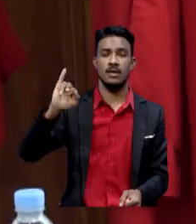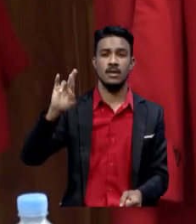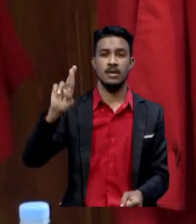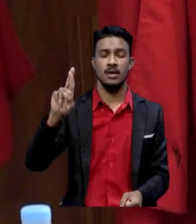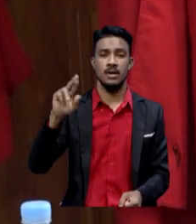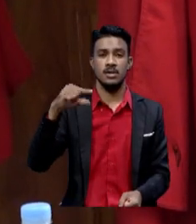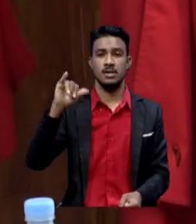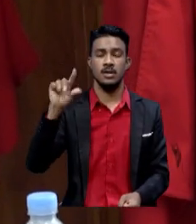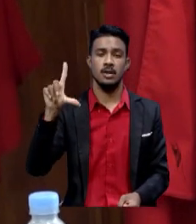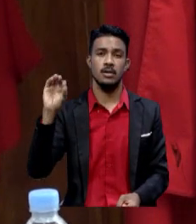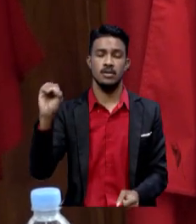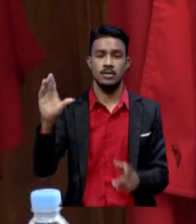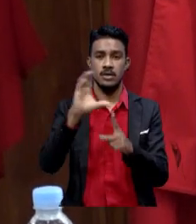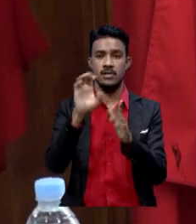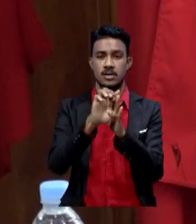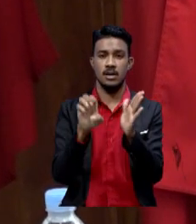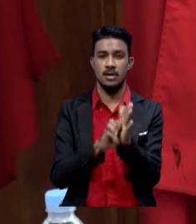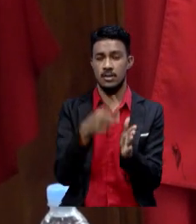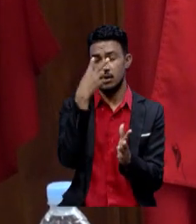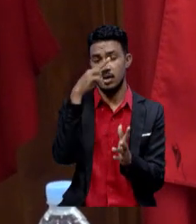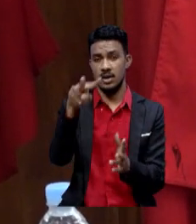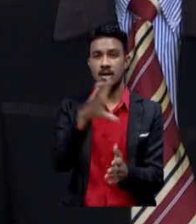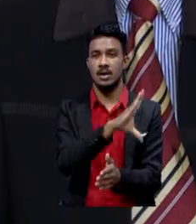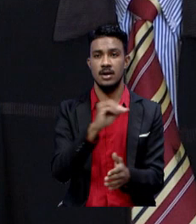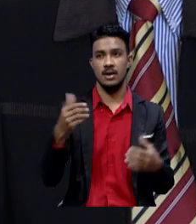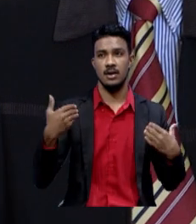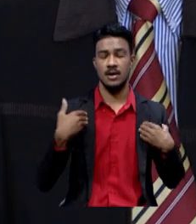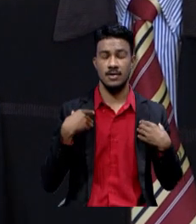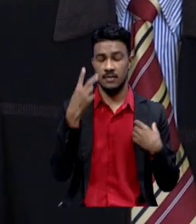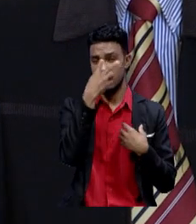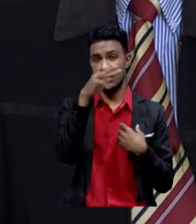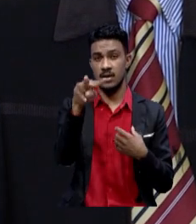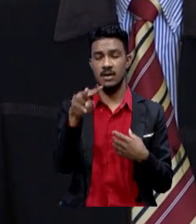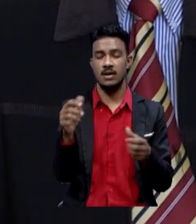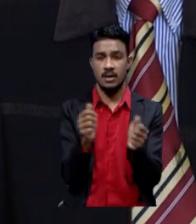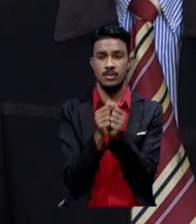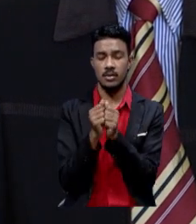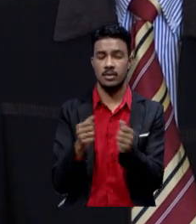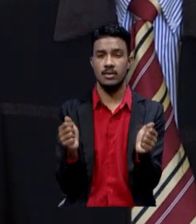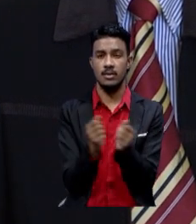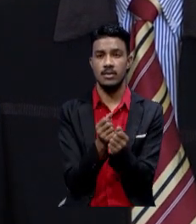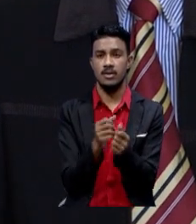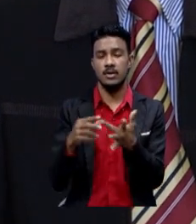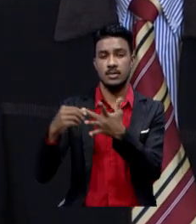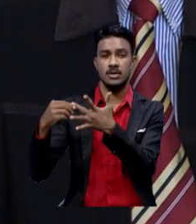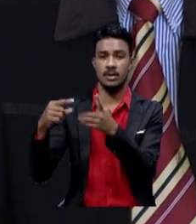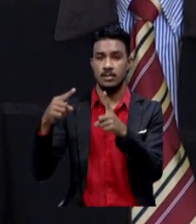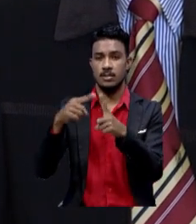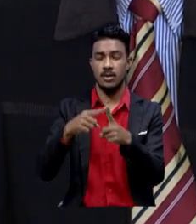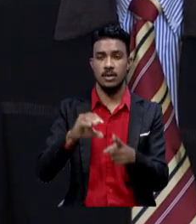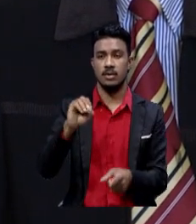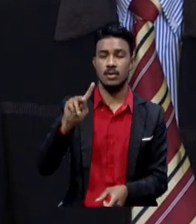se vestado, acompanha ela. Sua Excelência Ateten se acompanha, da Liu, ba ida irmão